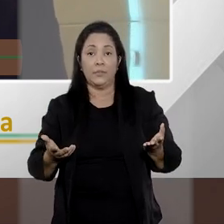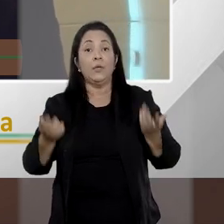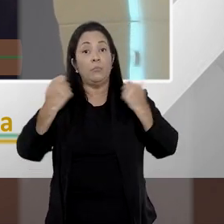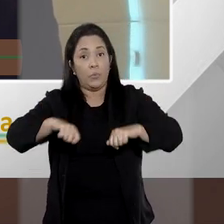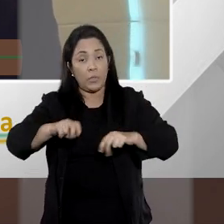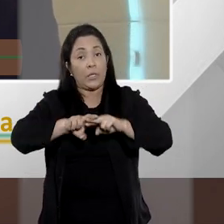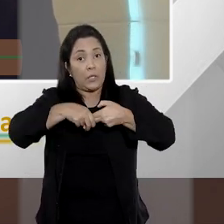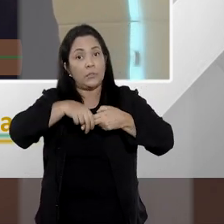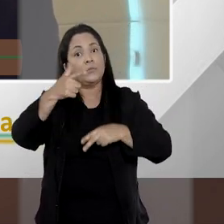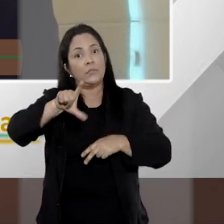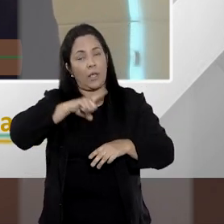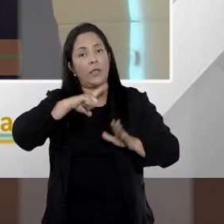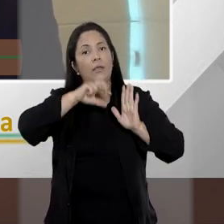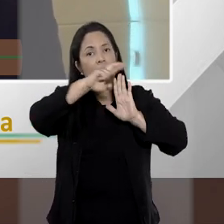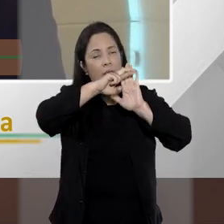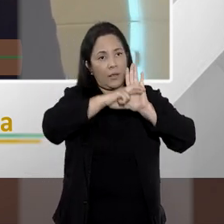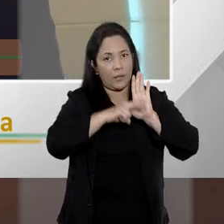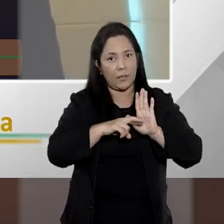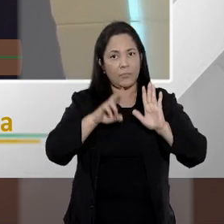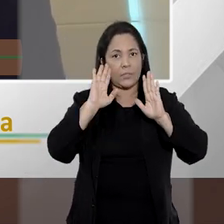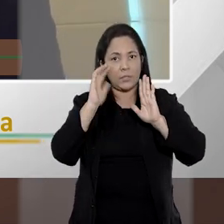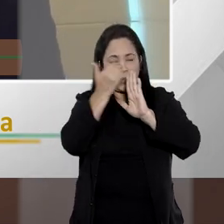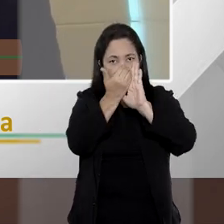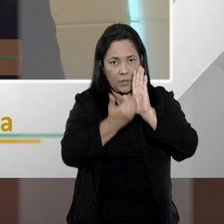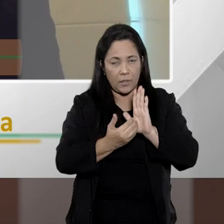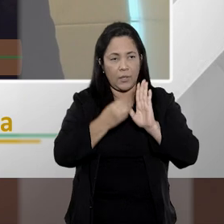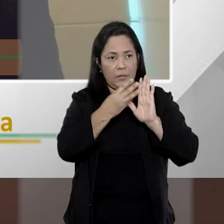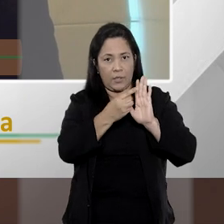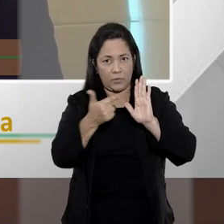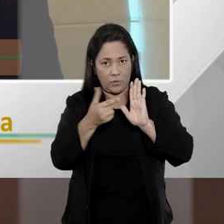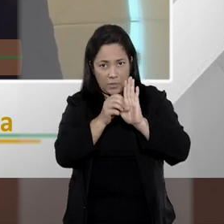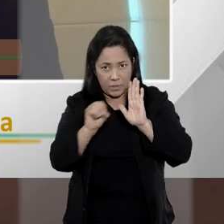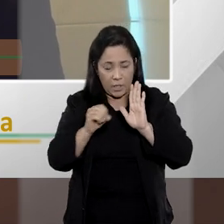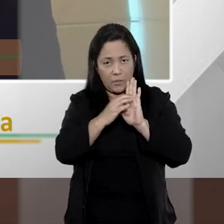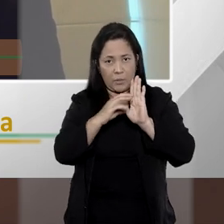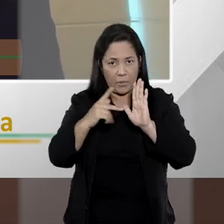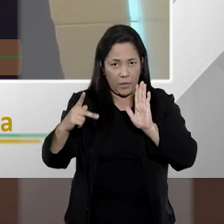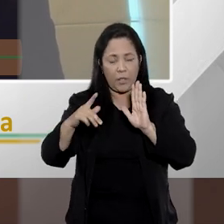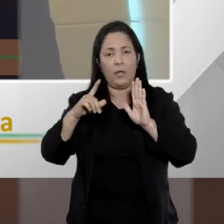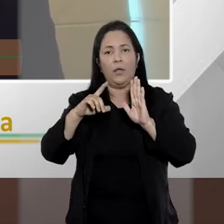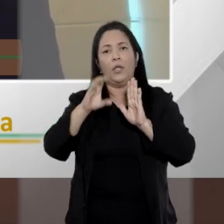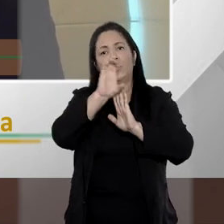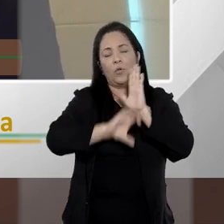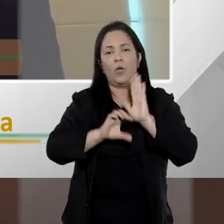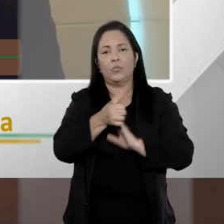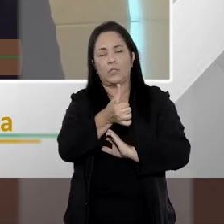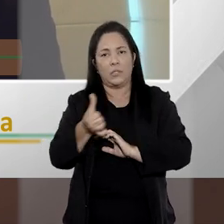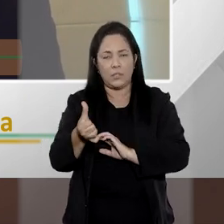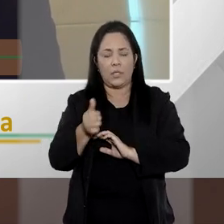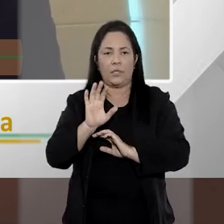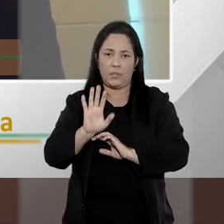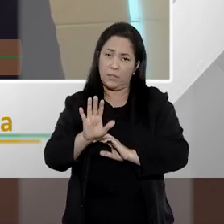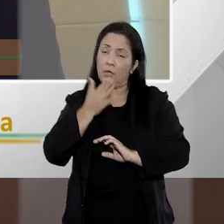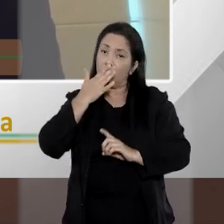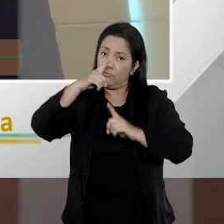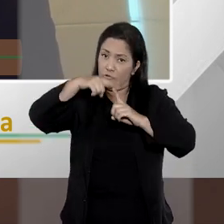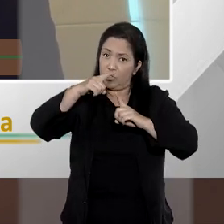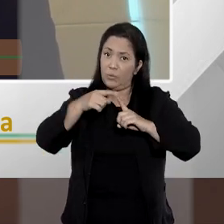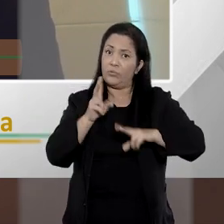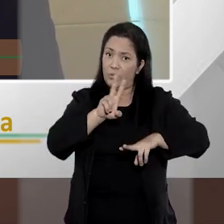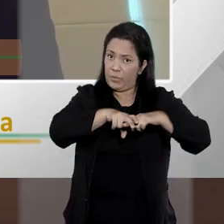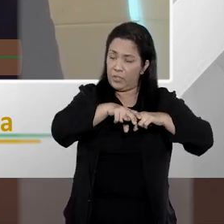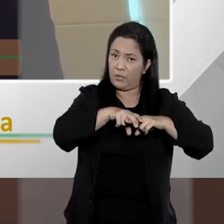maneira indevida, sob pena até mesmo de violação do RM 41320, da súmula vinculante 56 e outros, em um regime mais gravoso,